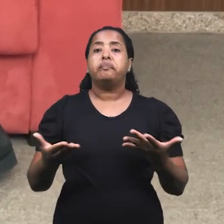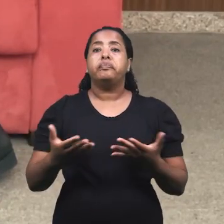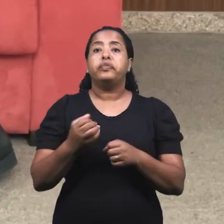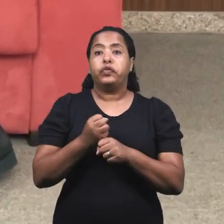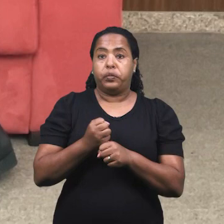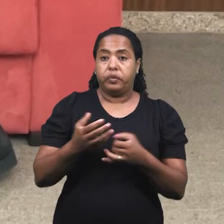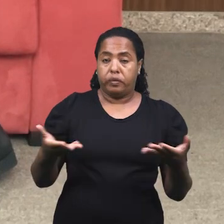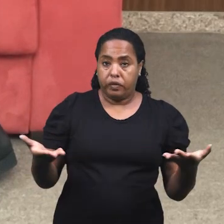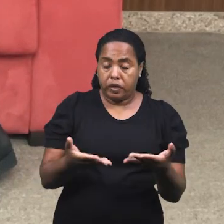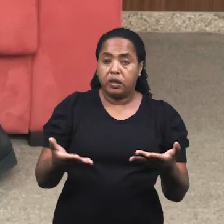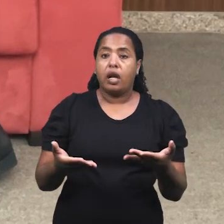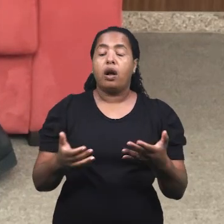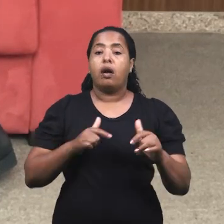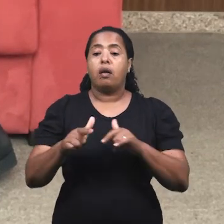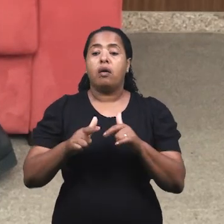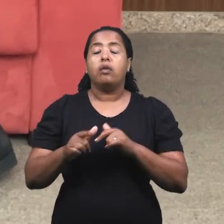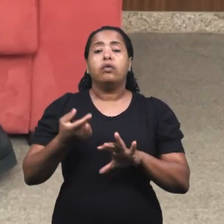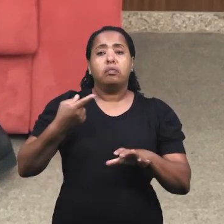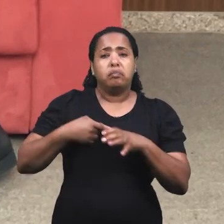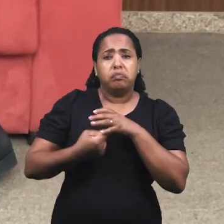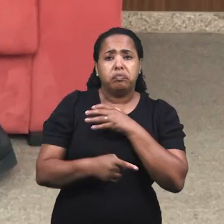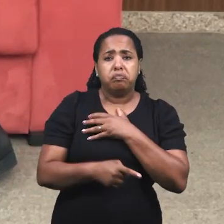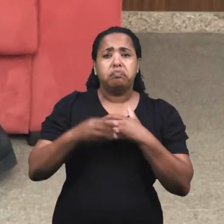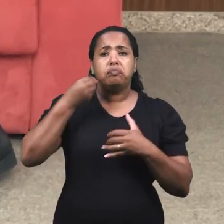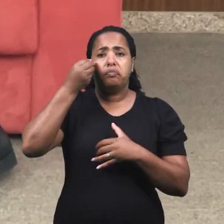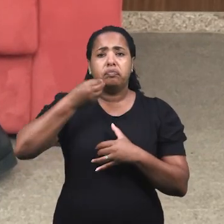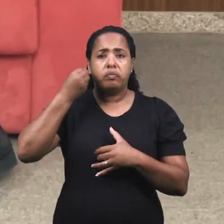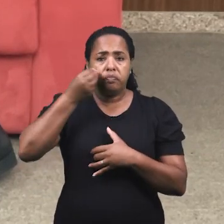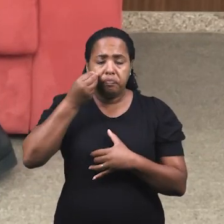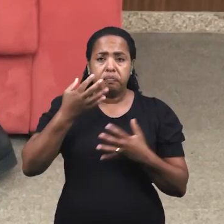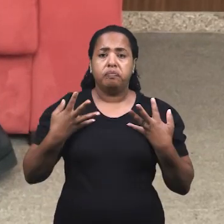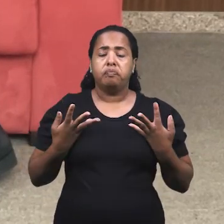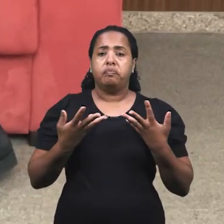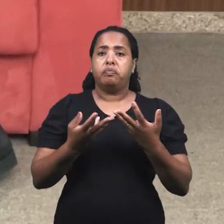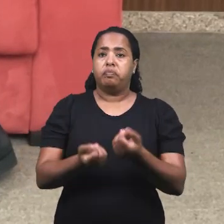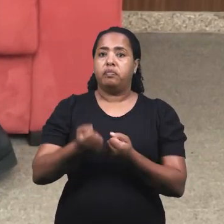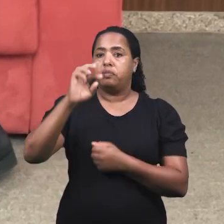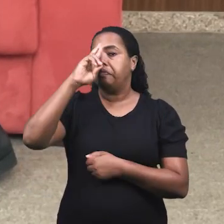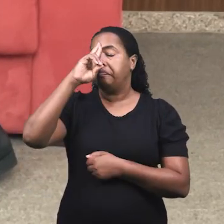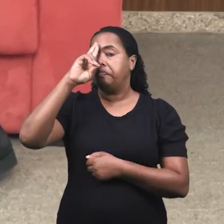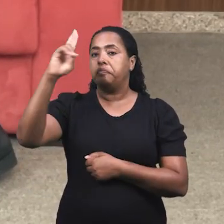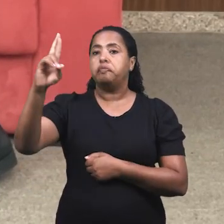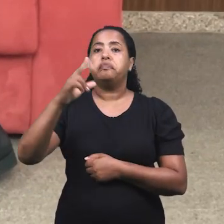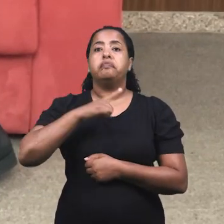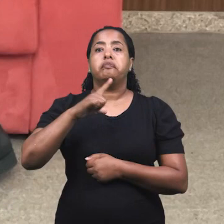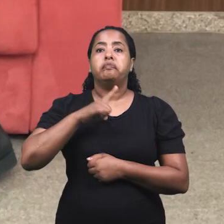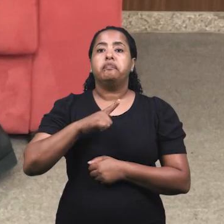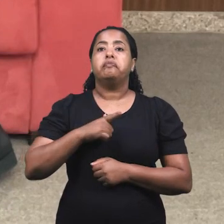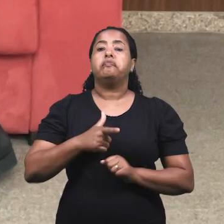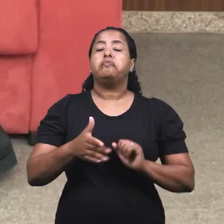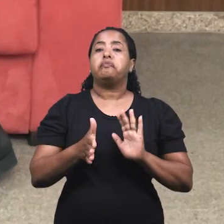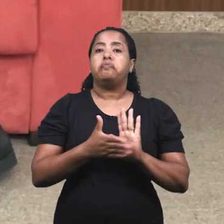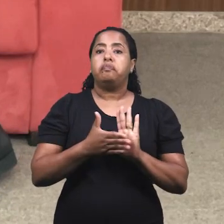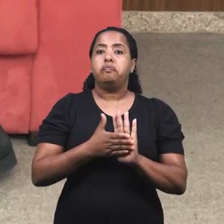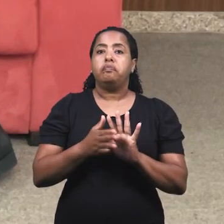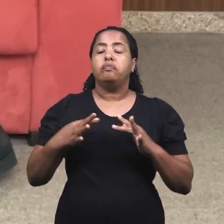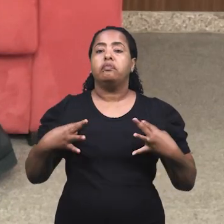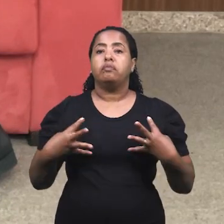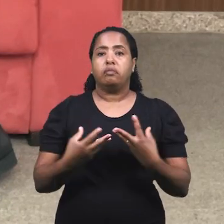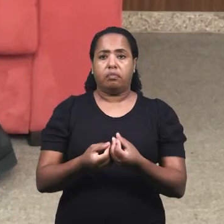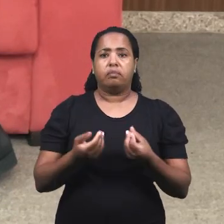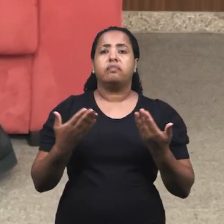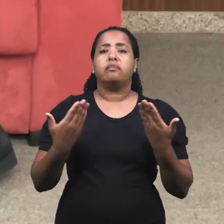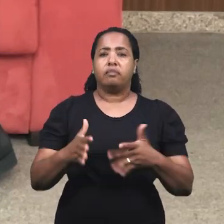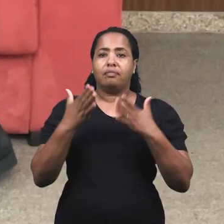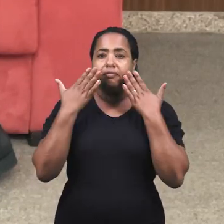esse trabalho será ainda mais aprofundado, com grandes experiências. O Senhor tem realmente um projeto maravilhoso que já está